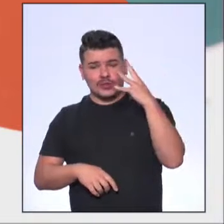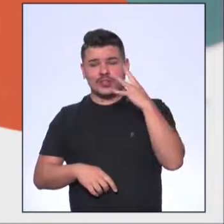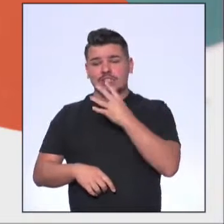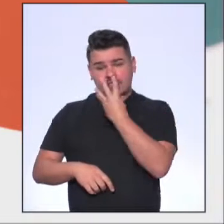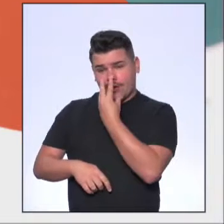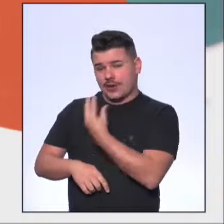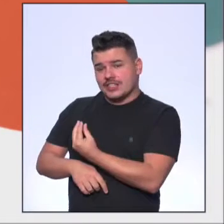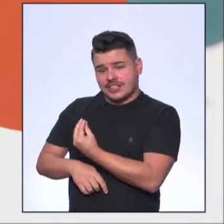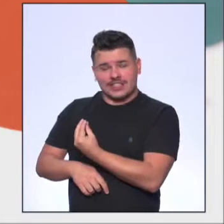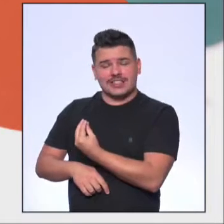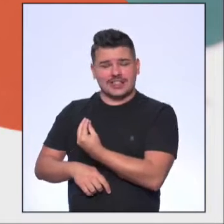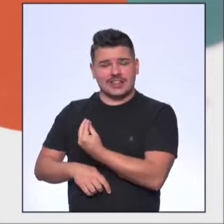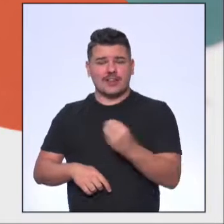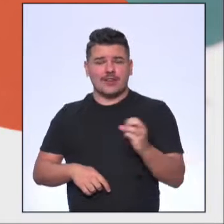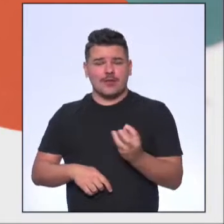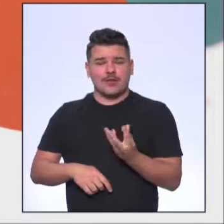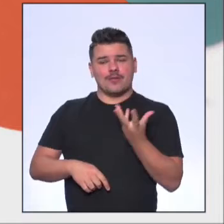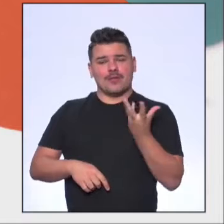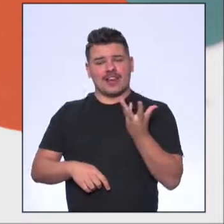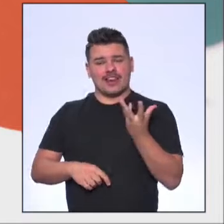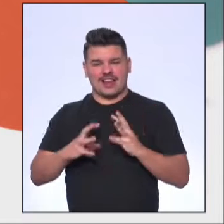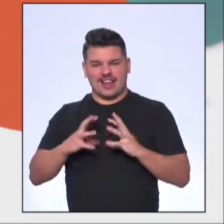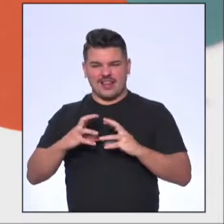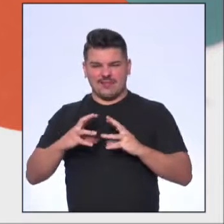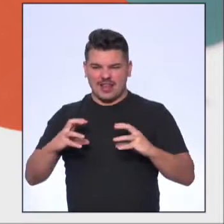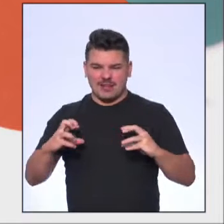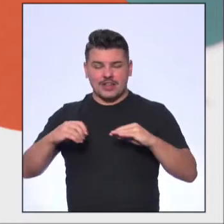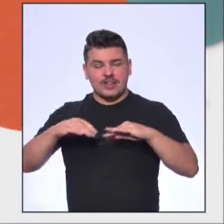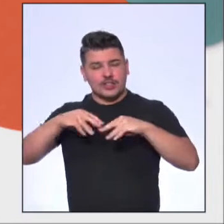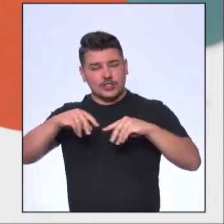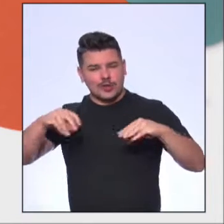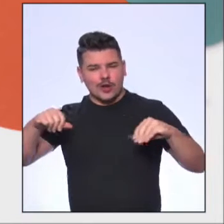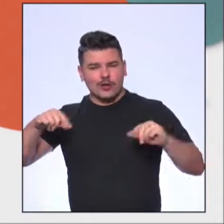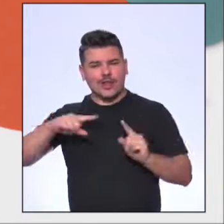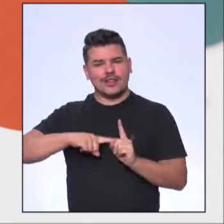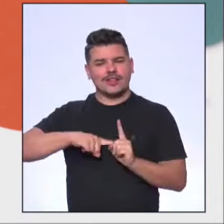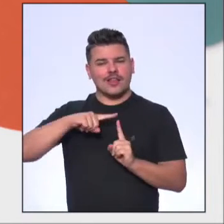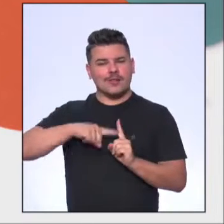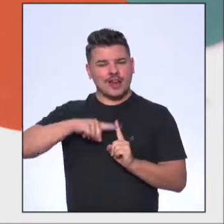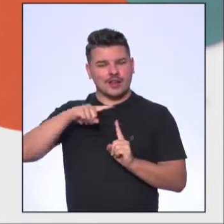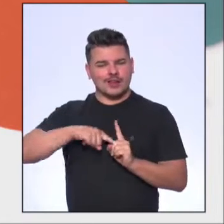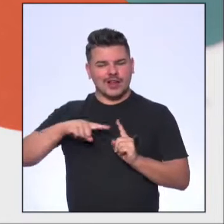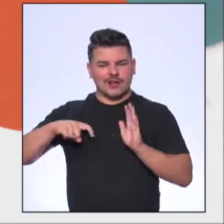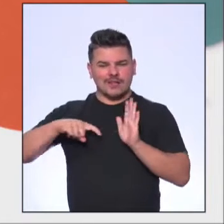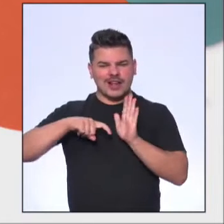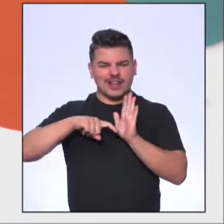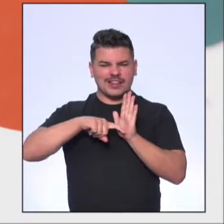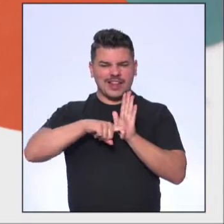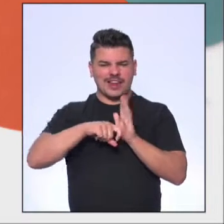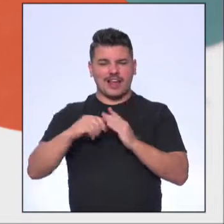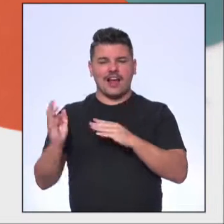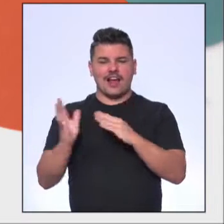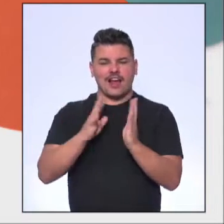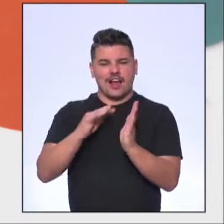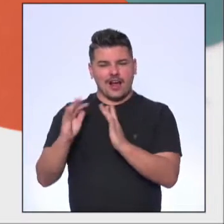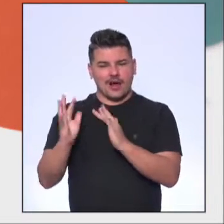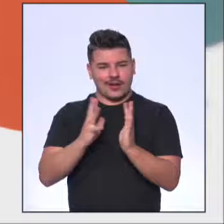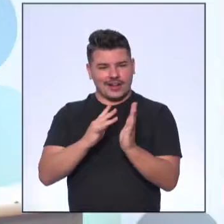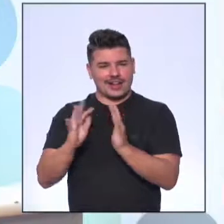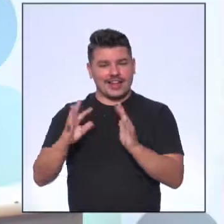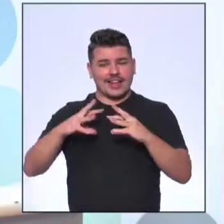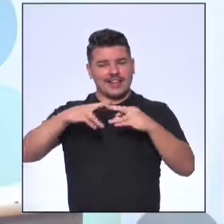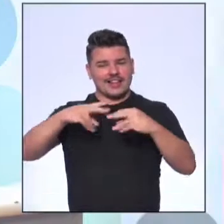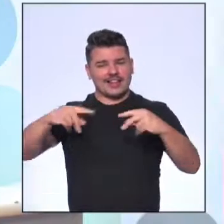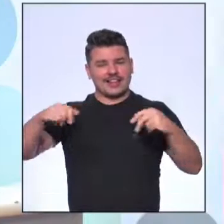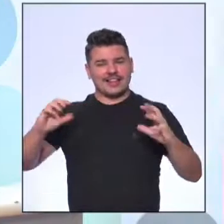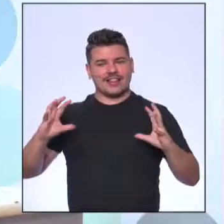bromélia, ameba, solo, temperatura, bactéria, alga e terrário. Somente lembrando